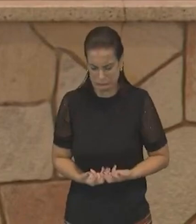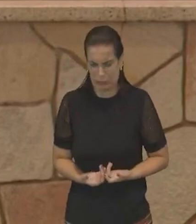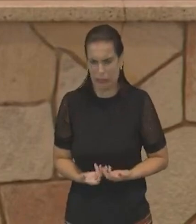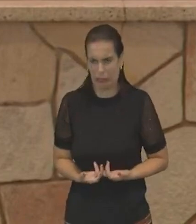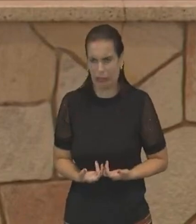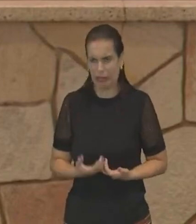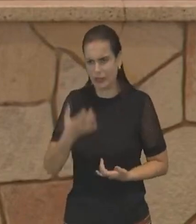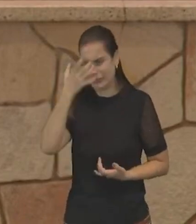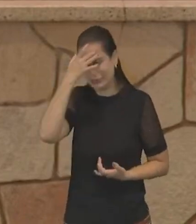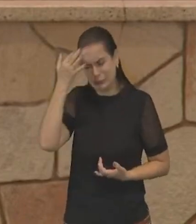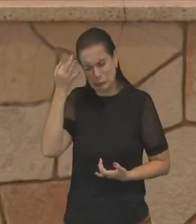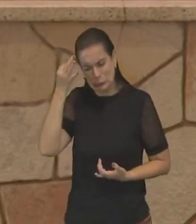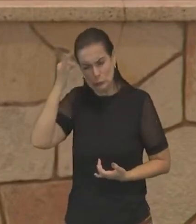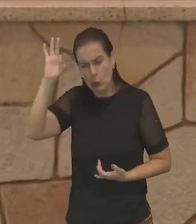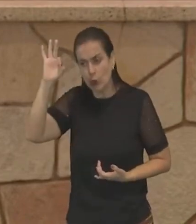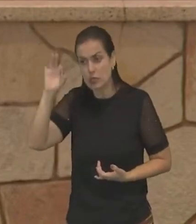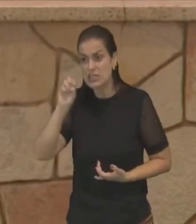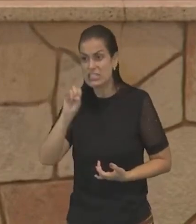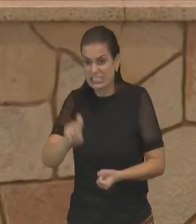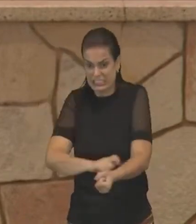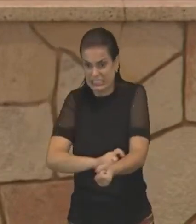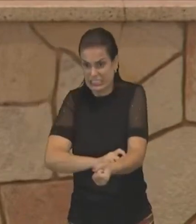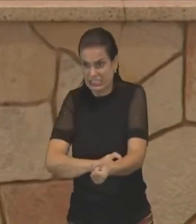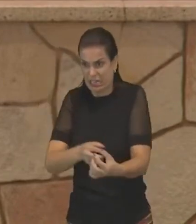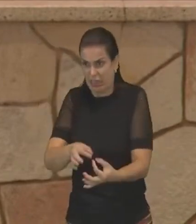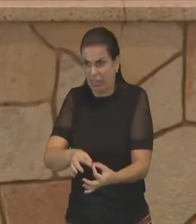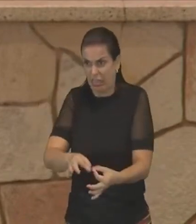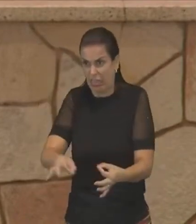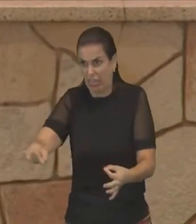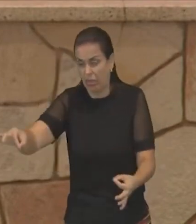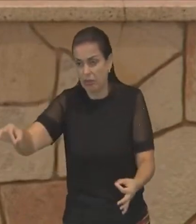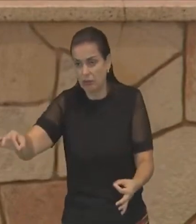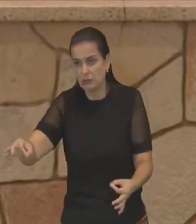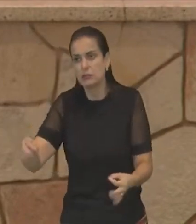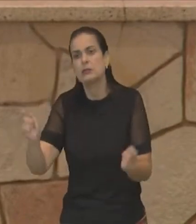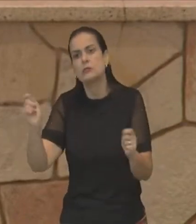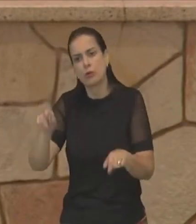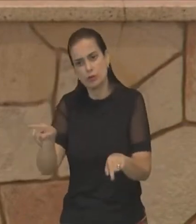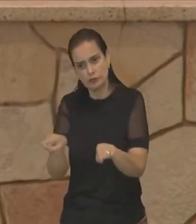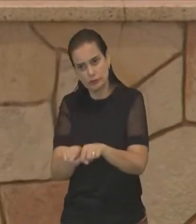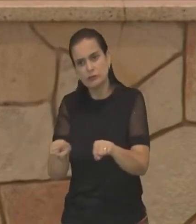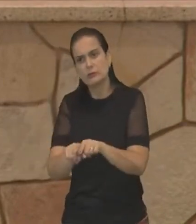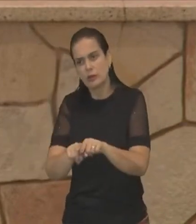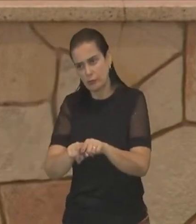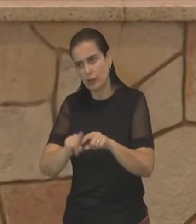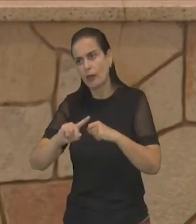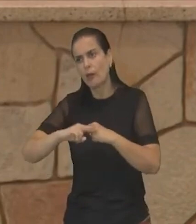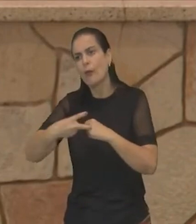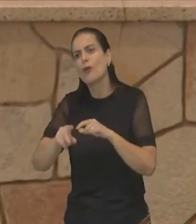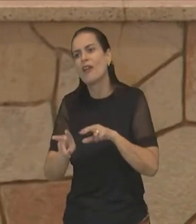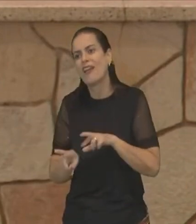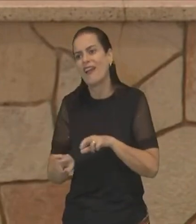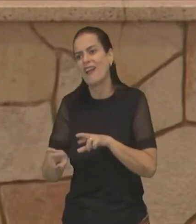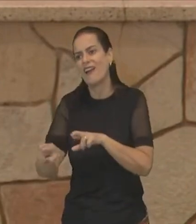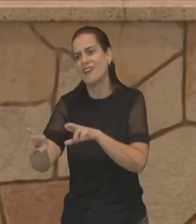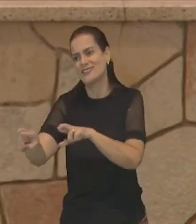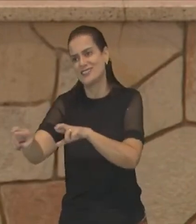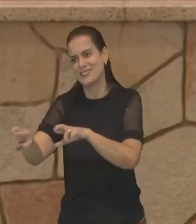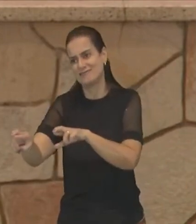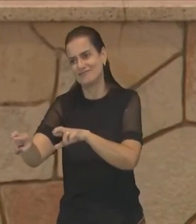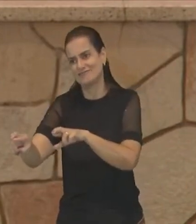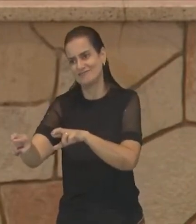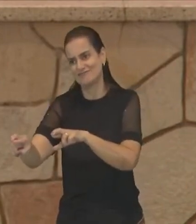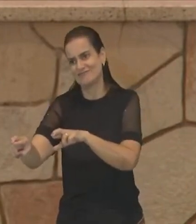for muito prolongada a ira, ela pode provocar um câncer em você, queridos. Porque a ira